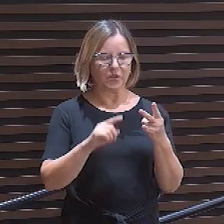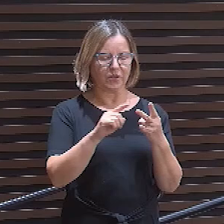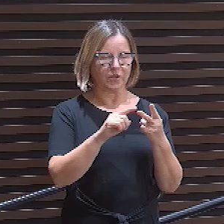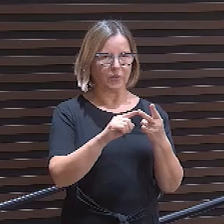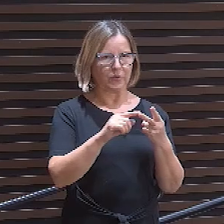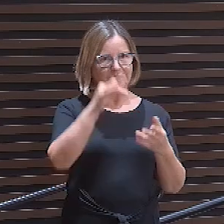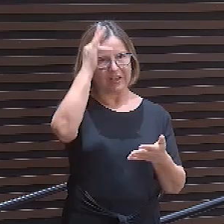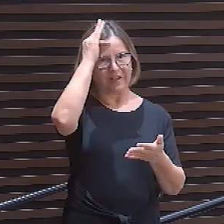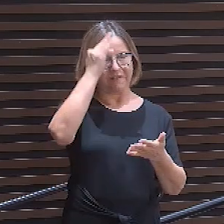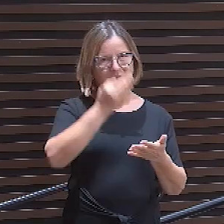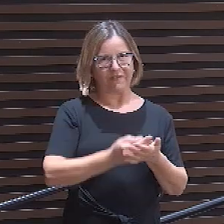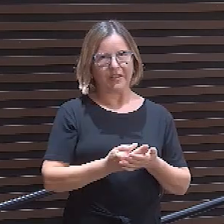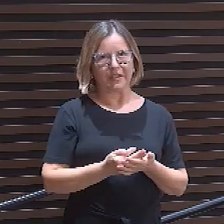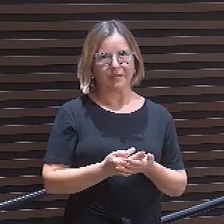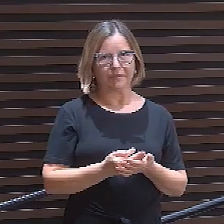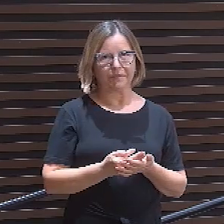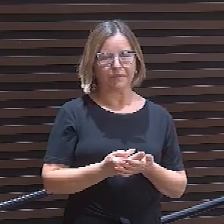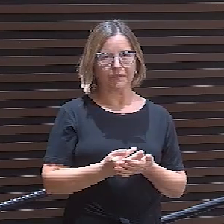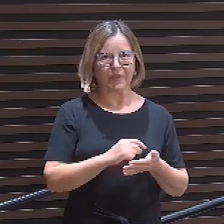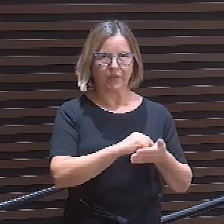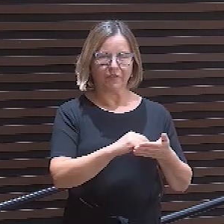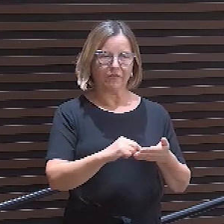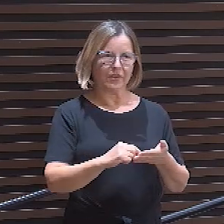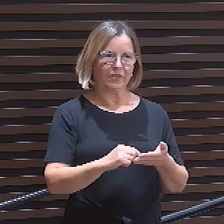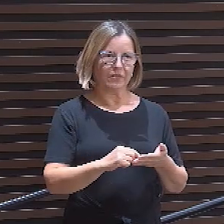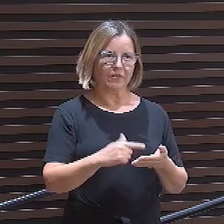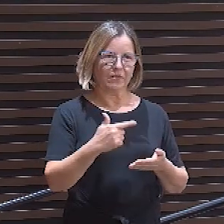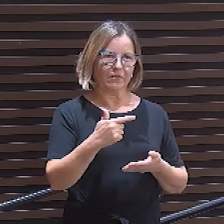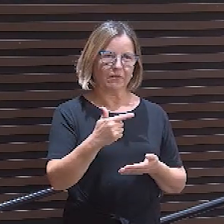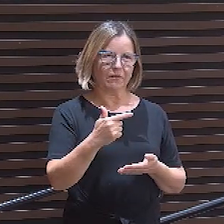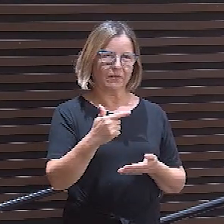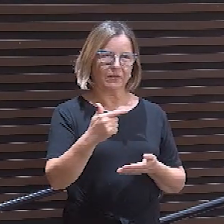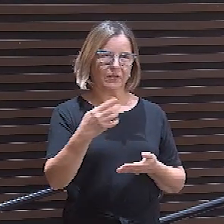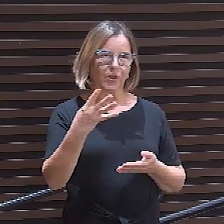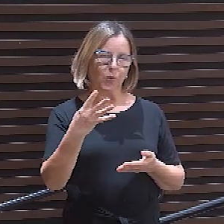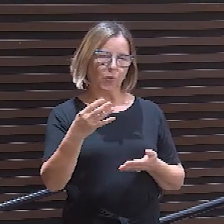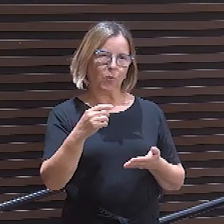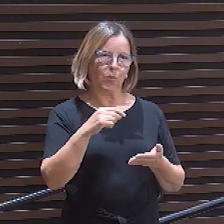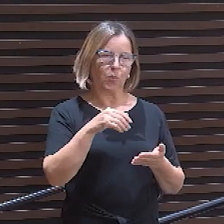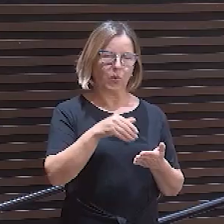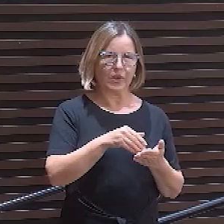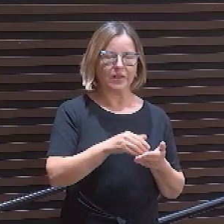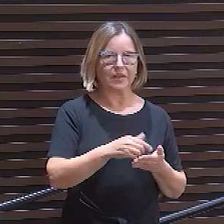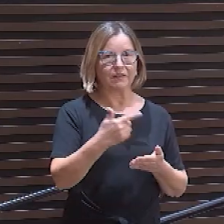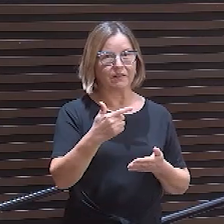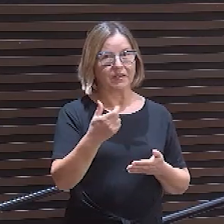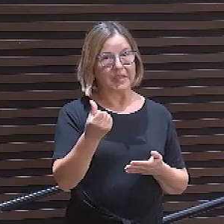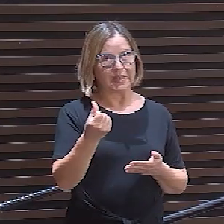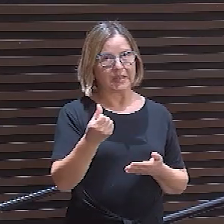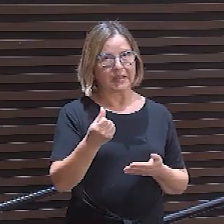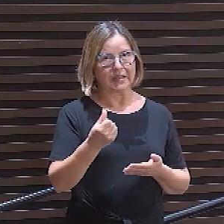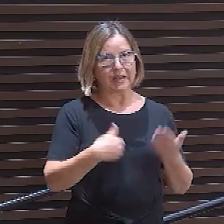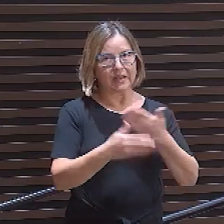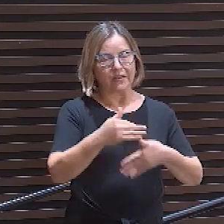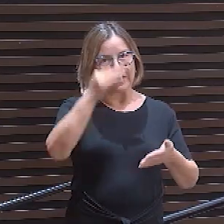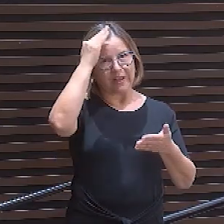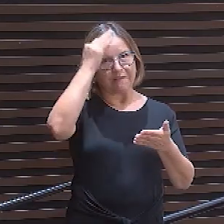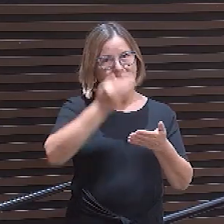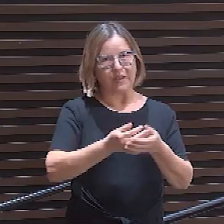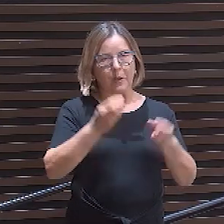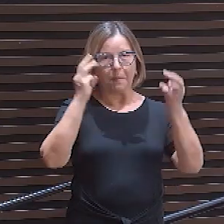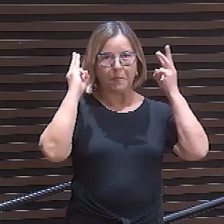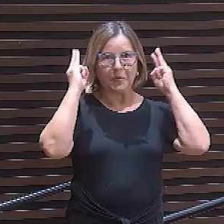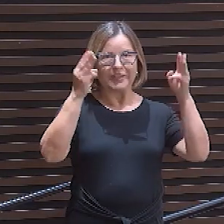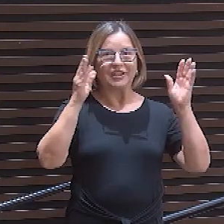fé, aqui nos versos 24 a 26, pela fé Moisés, quando já